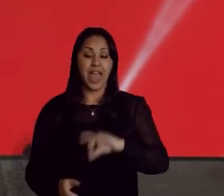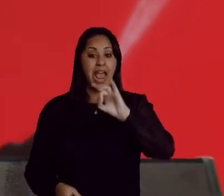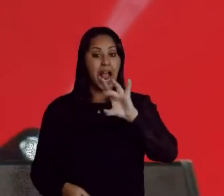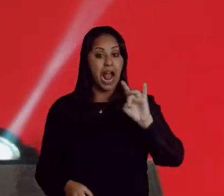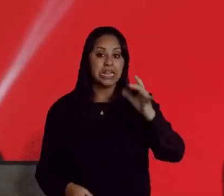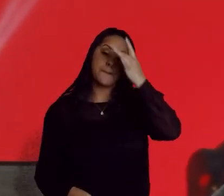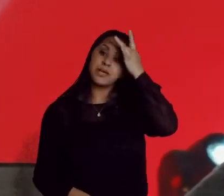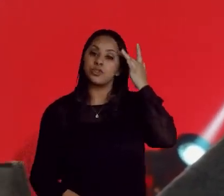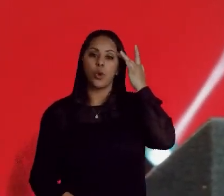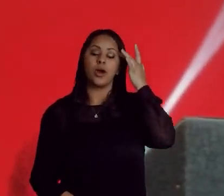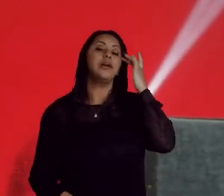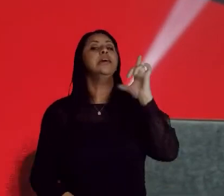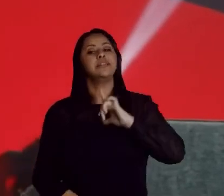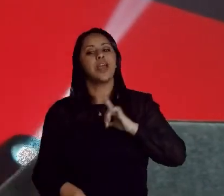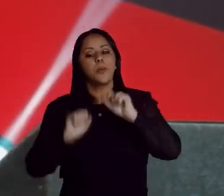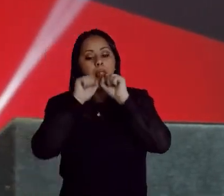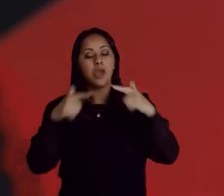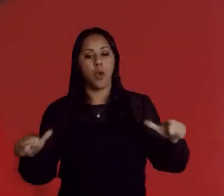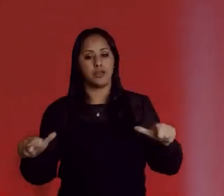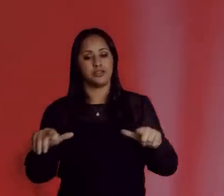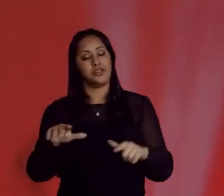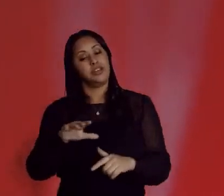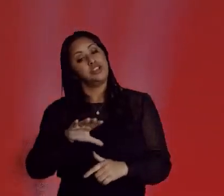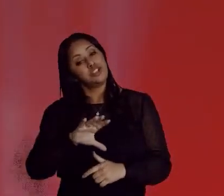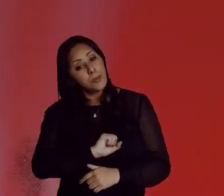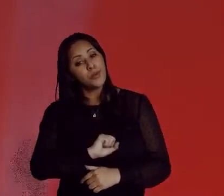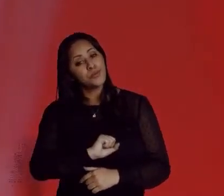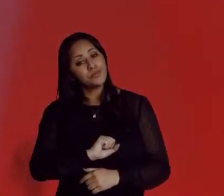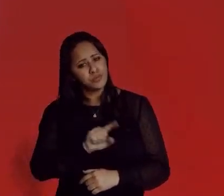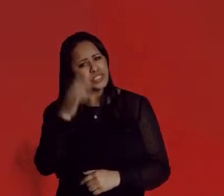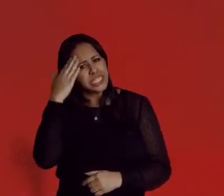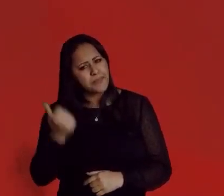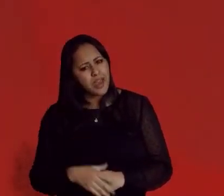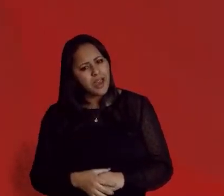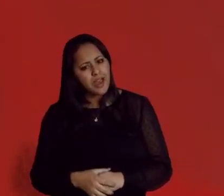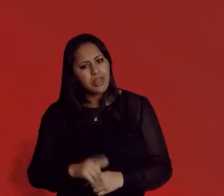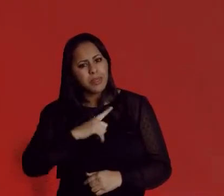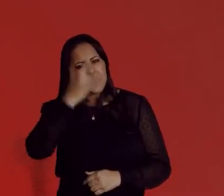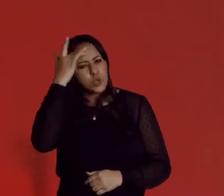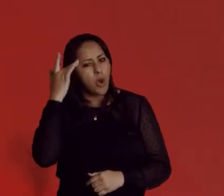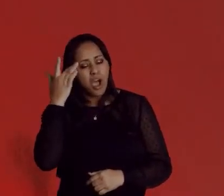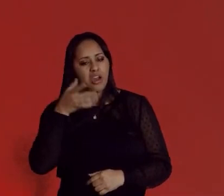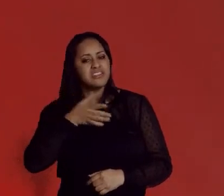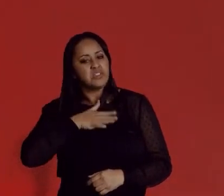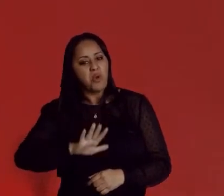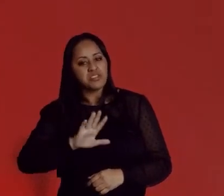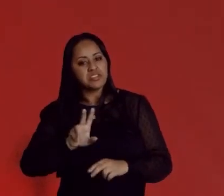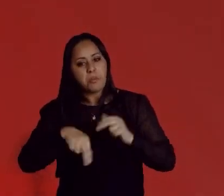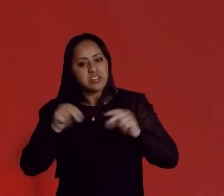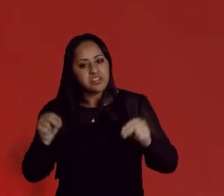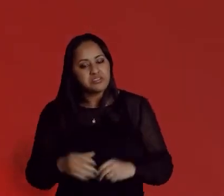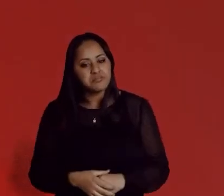Cada pessoa tem a sua linguagem de amor. Você sabia que tem gente que não gosta, não se importa tanto com